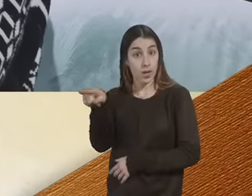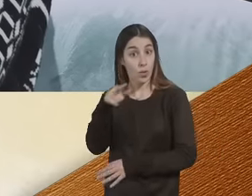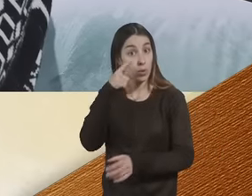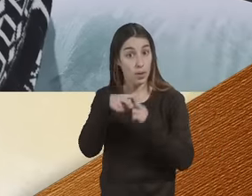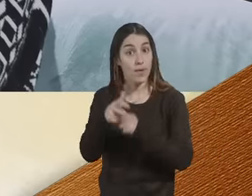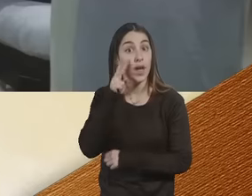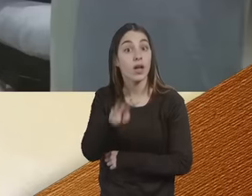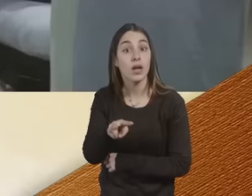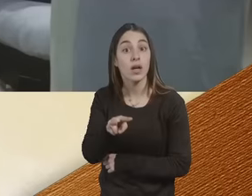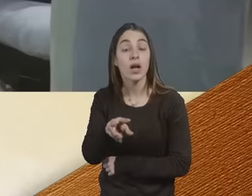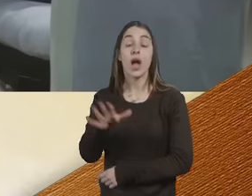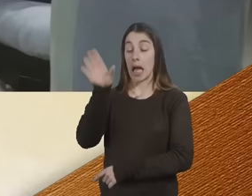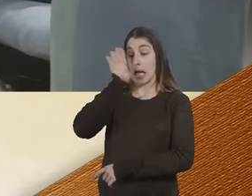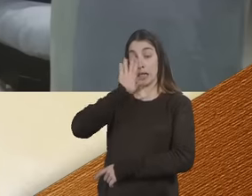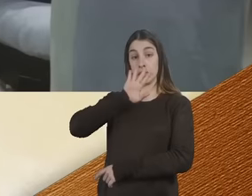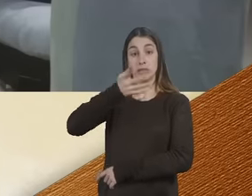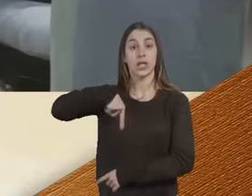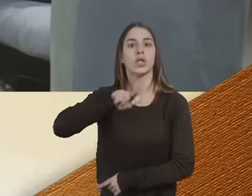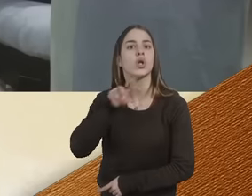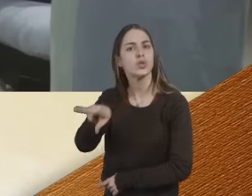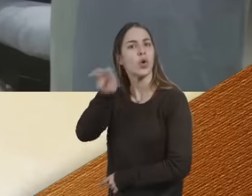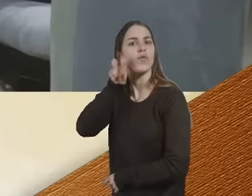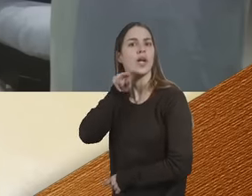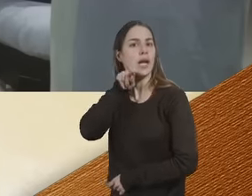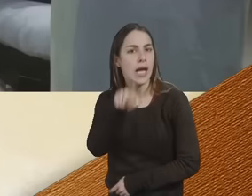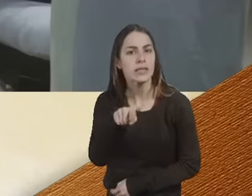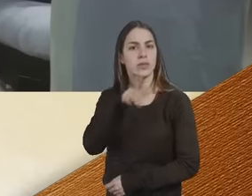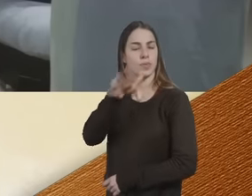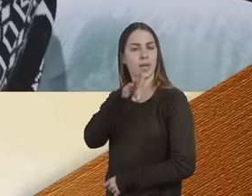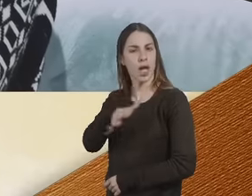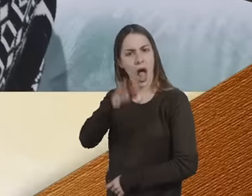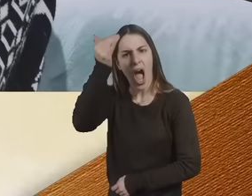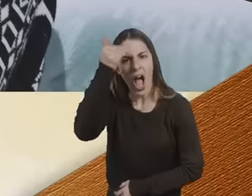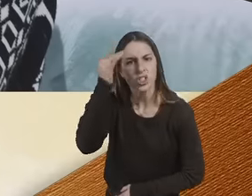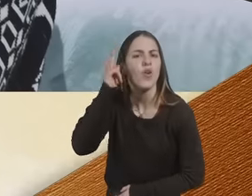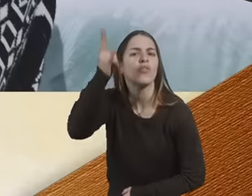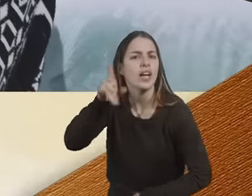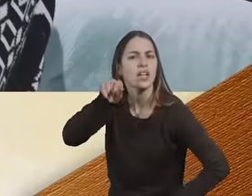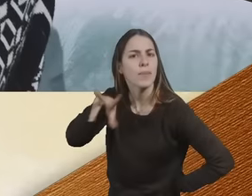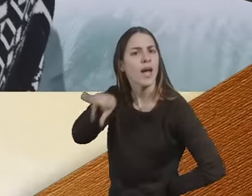problema? É que se nos custa ouvir esse tipo de comentários, acham que às vacas também não custa?